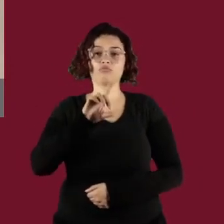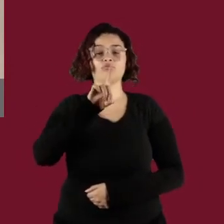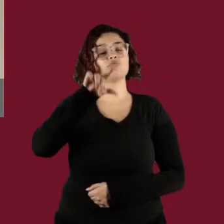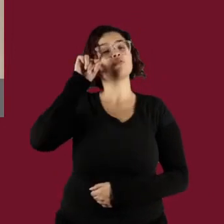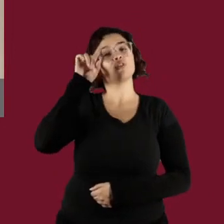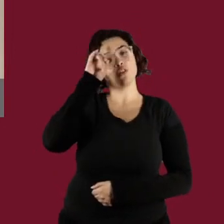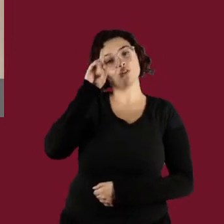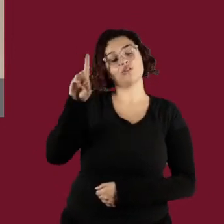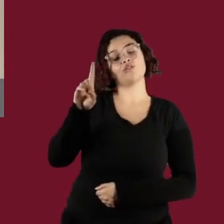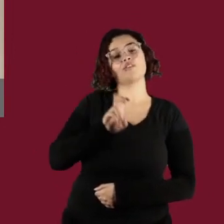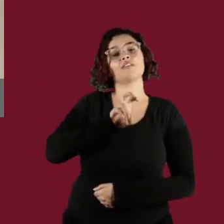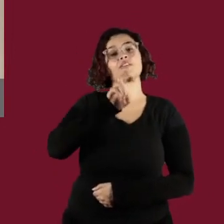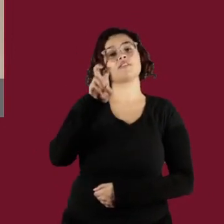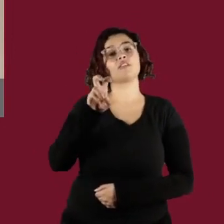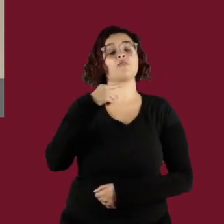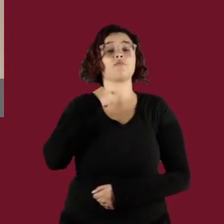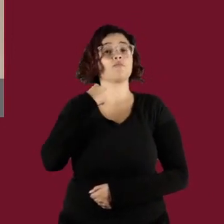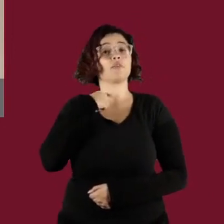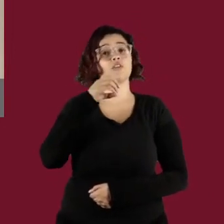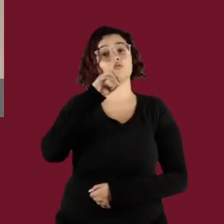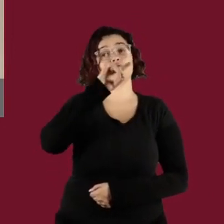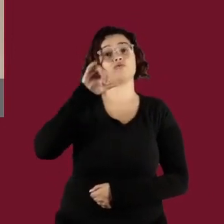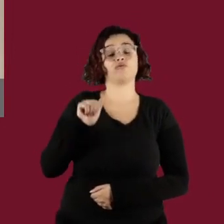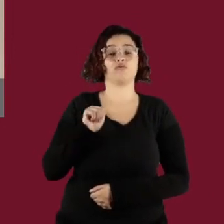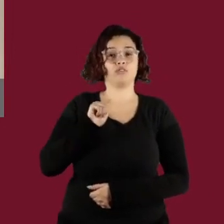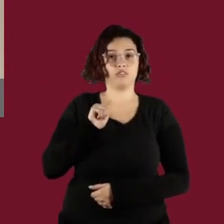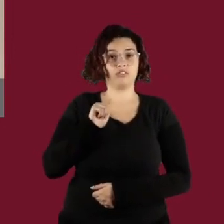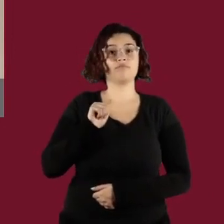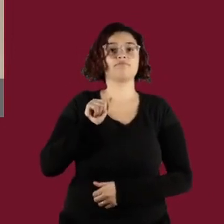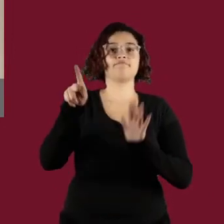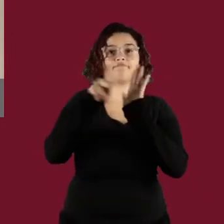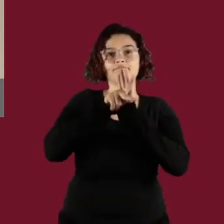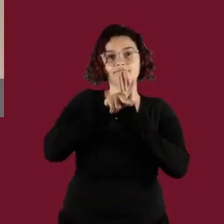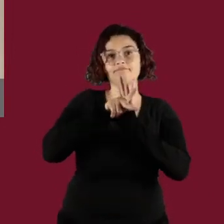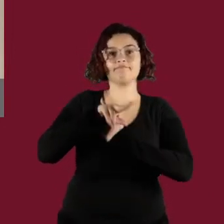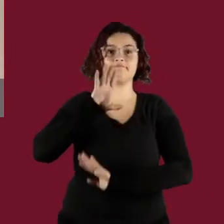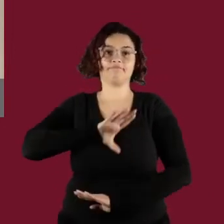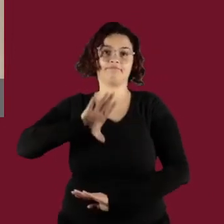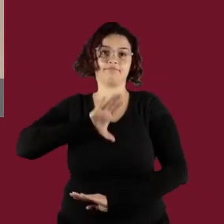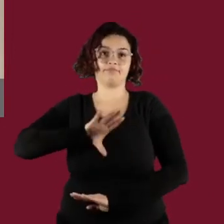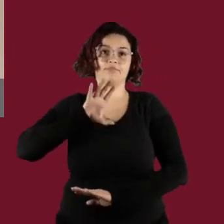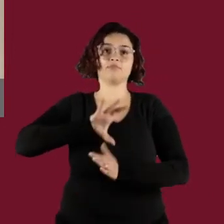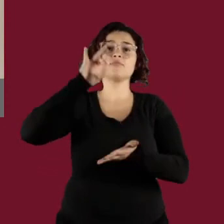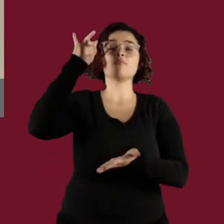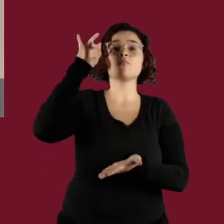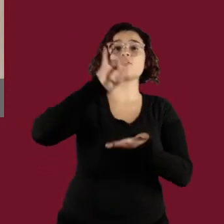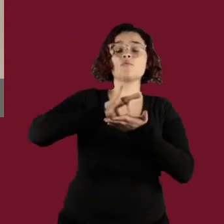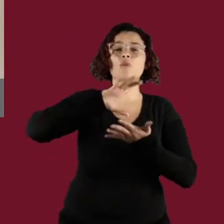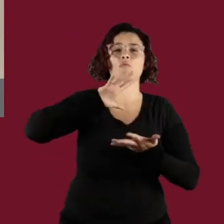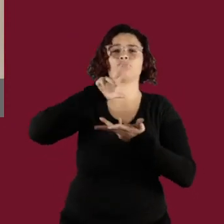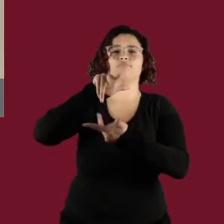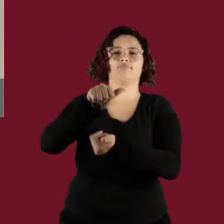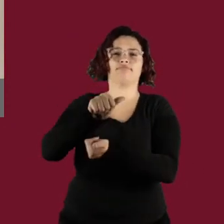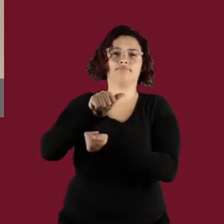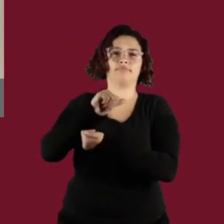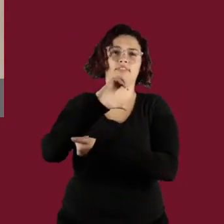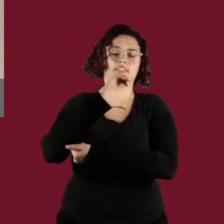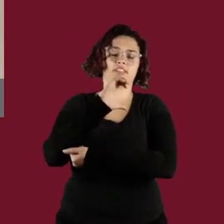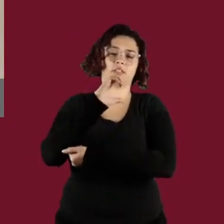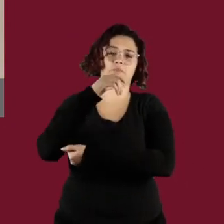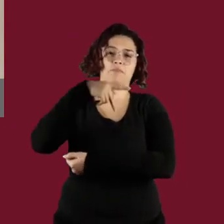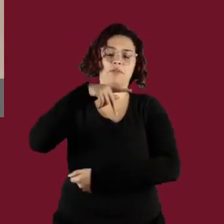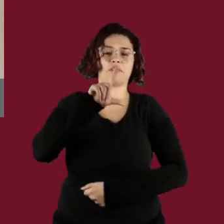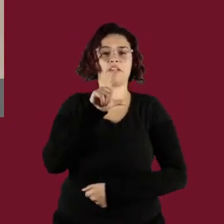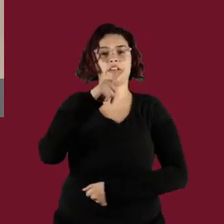hoje, como Dia Mundial da Língua Portuguesa. Essa data foi oficializada em 2009 pela CPLP, a